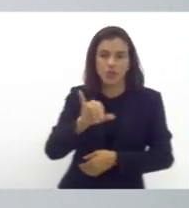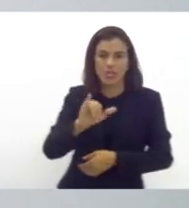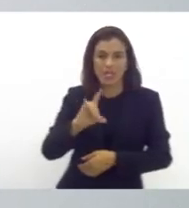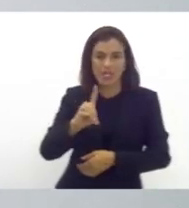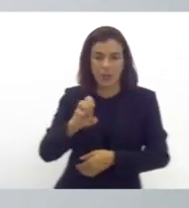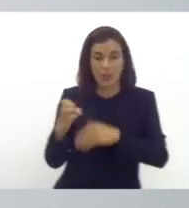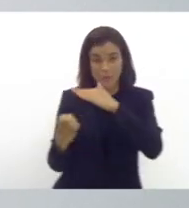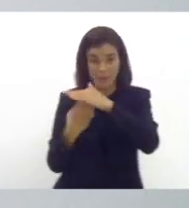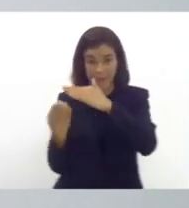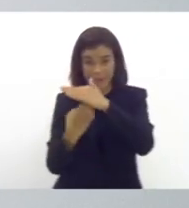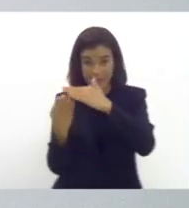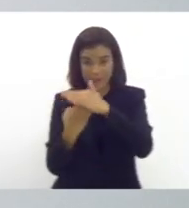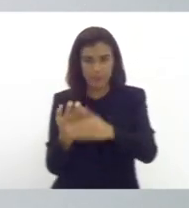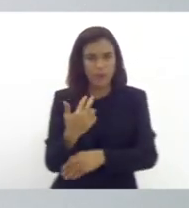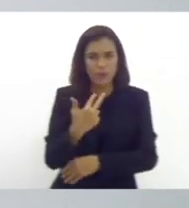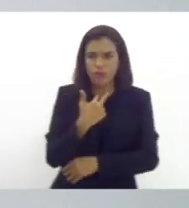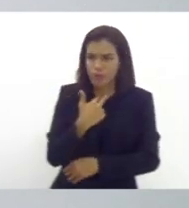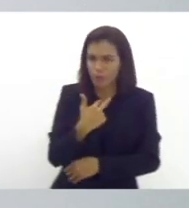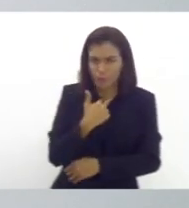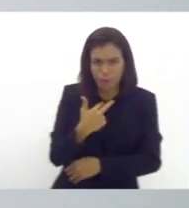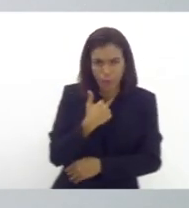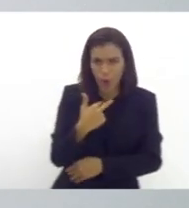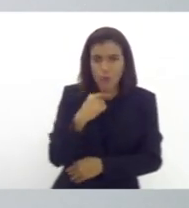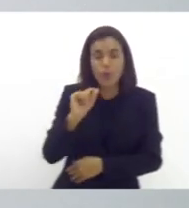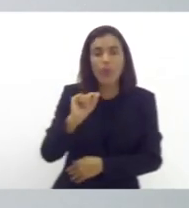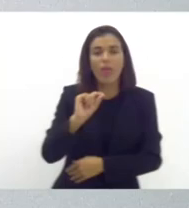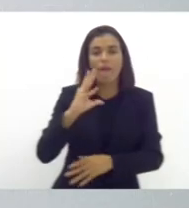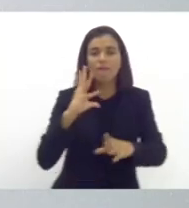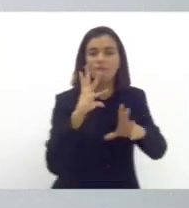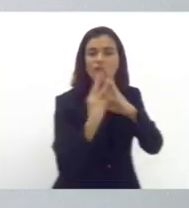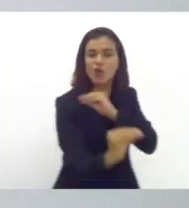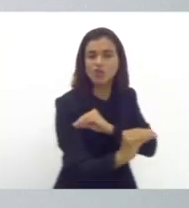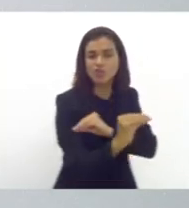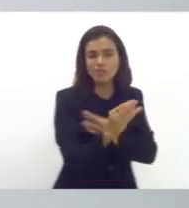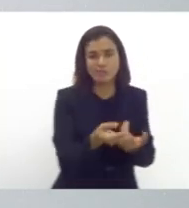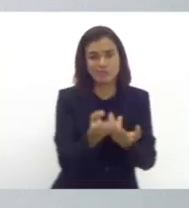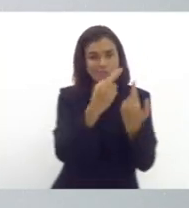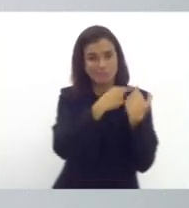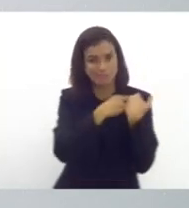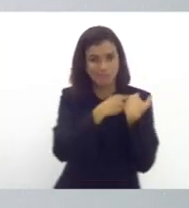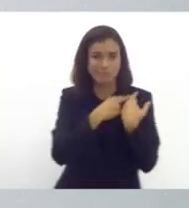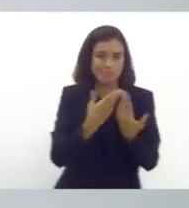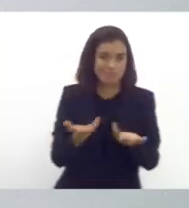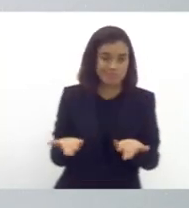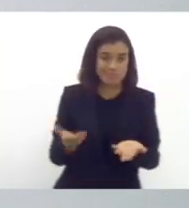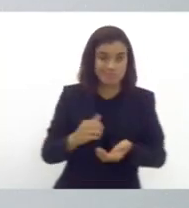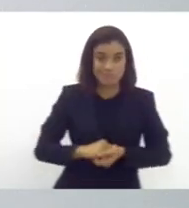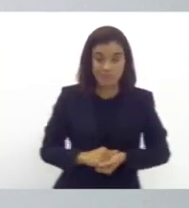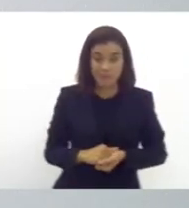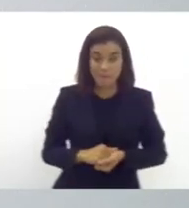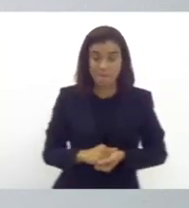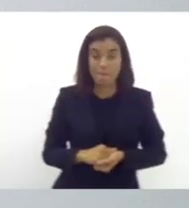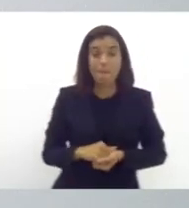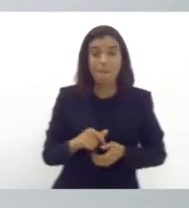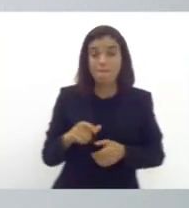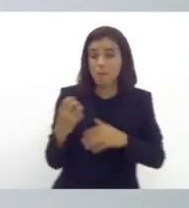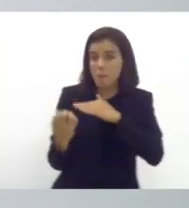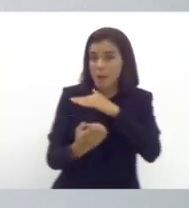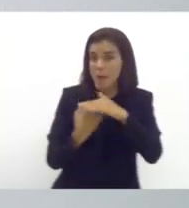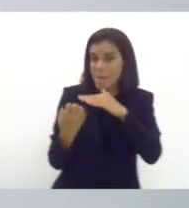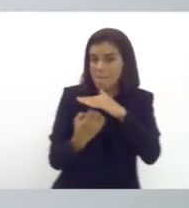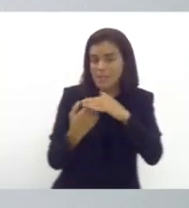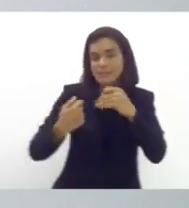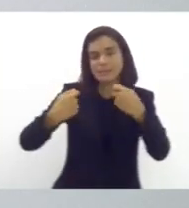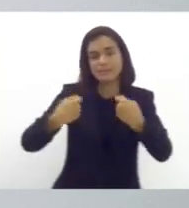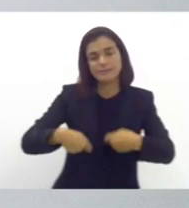aqui não pode se esquivar da responsabilidade pelos cancelamentos uma empresa desse tamanho